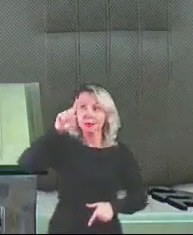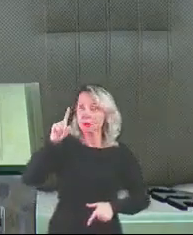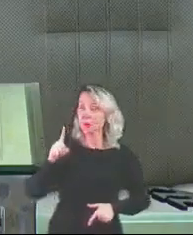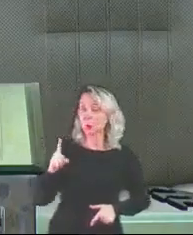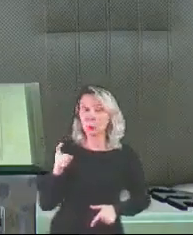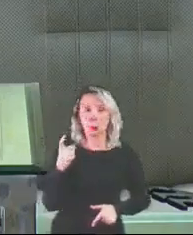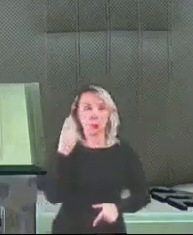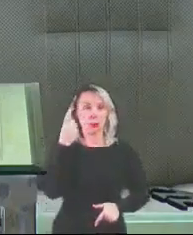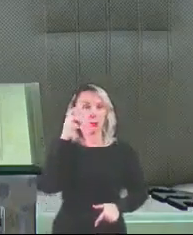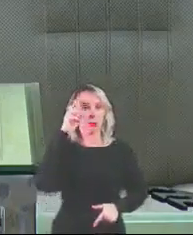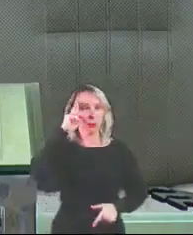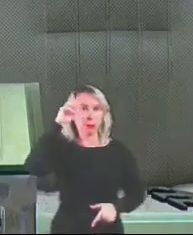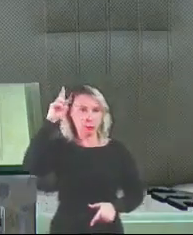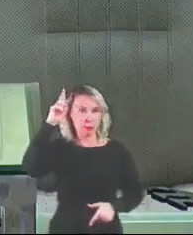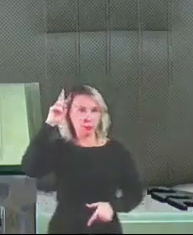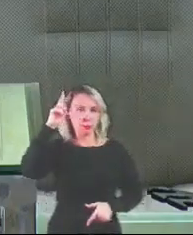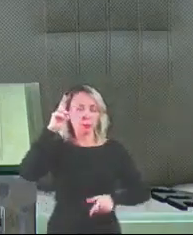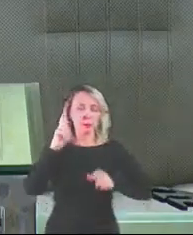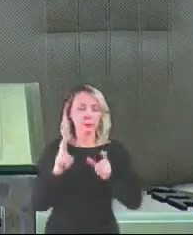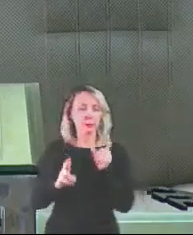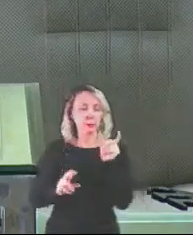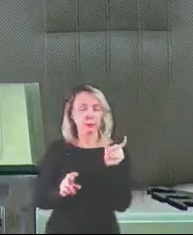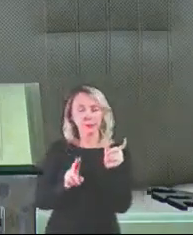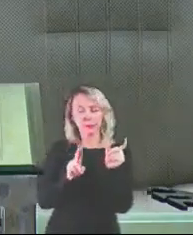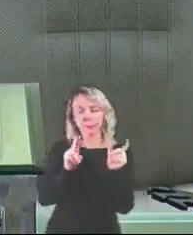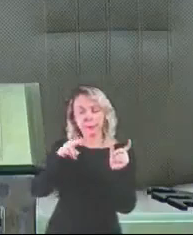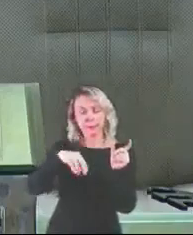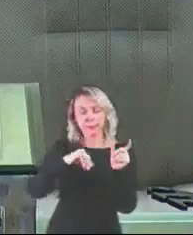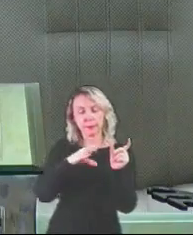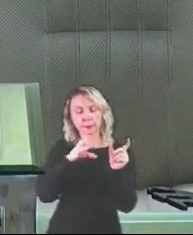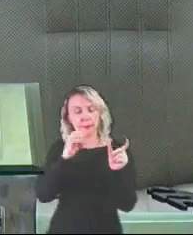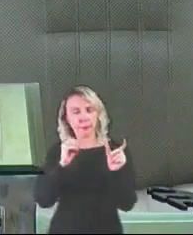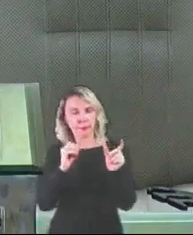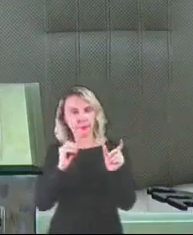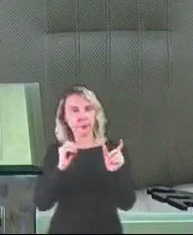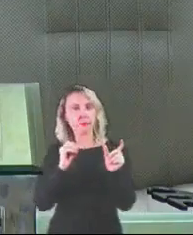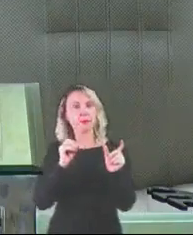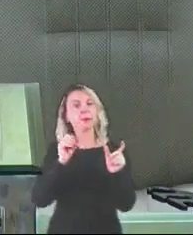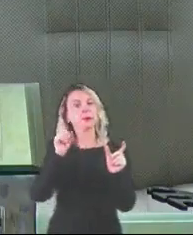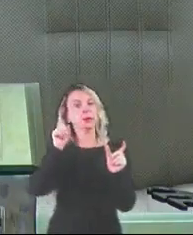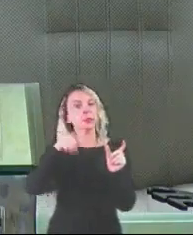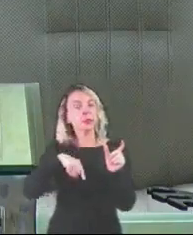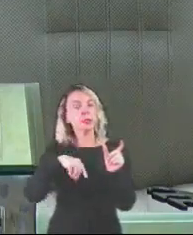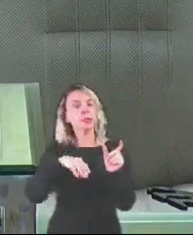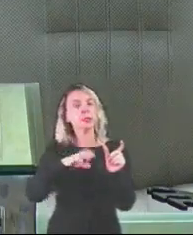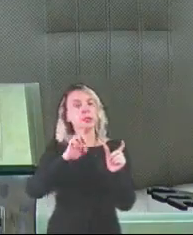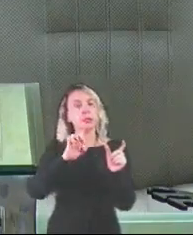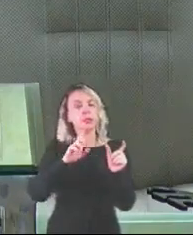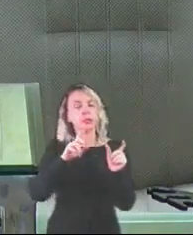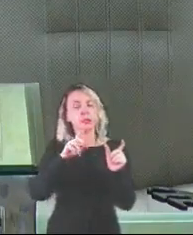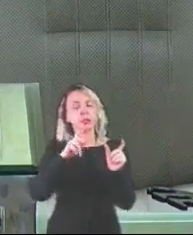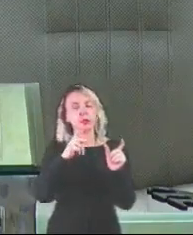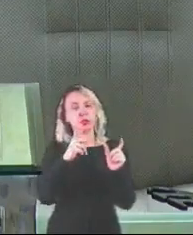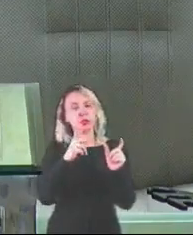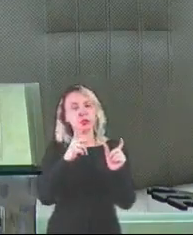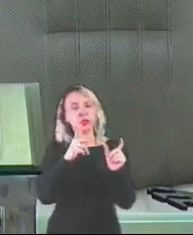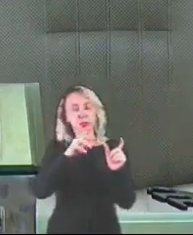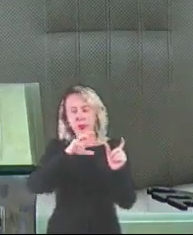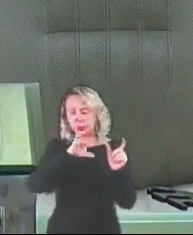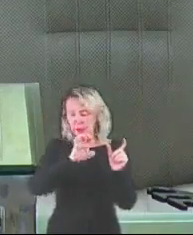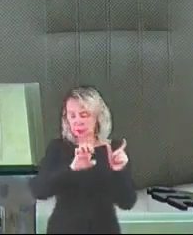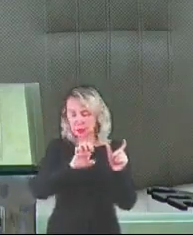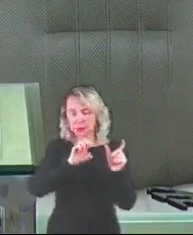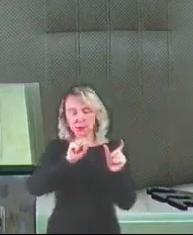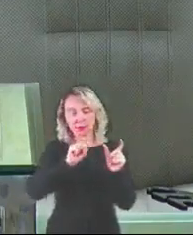único, segundo Norman Shumpley, é Echade, significa uma unidade composta. E composta